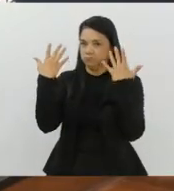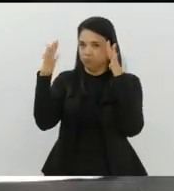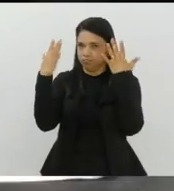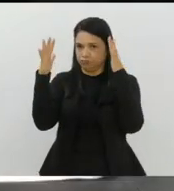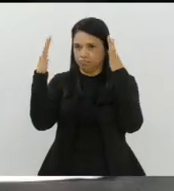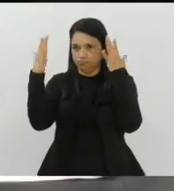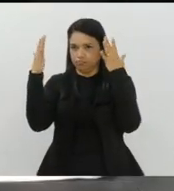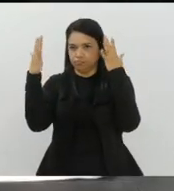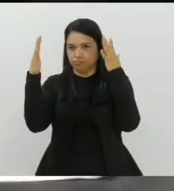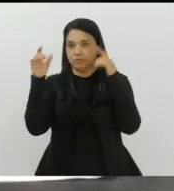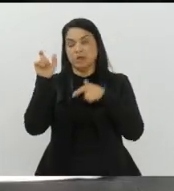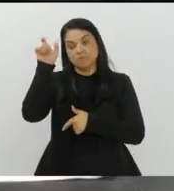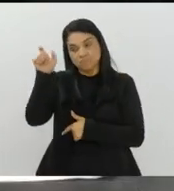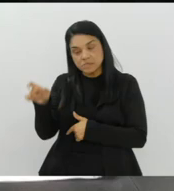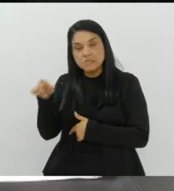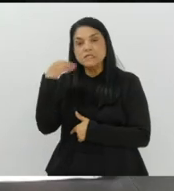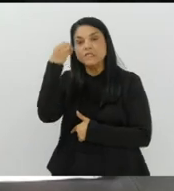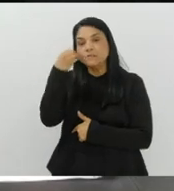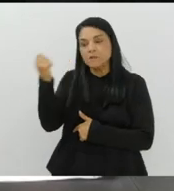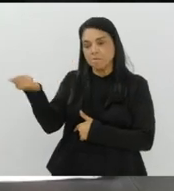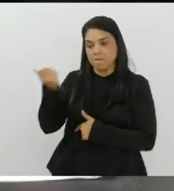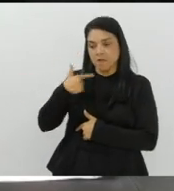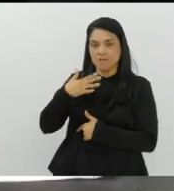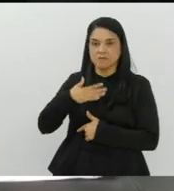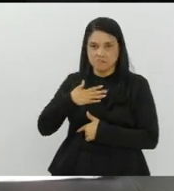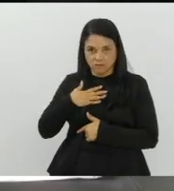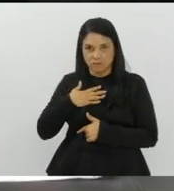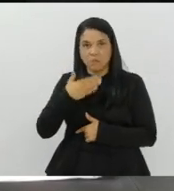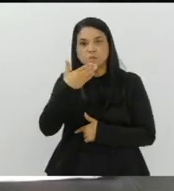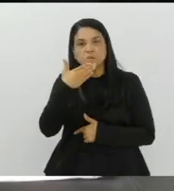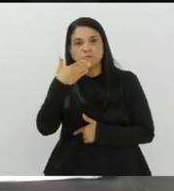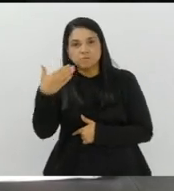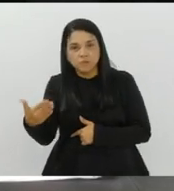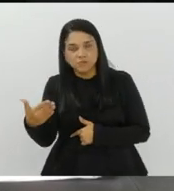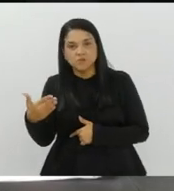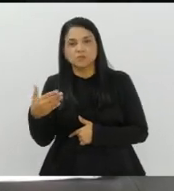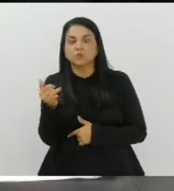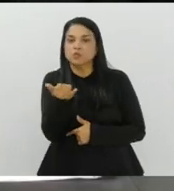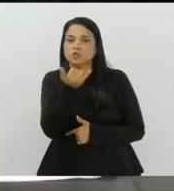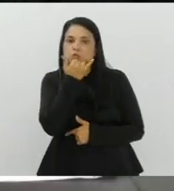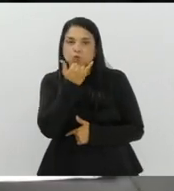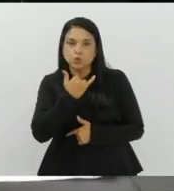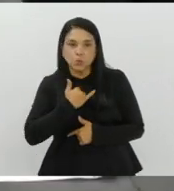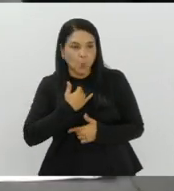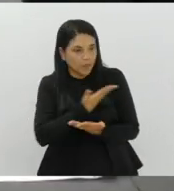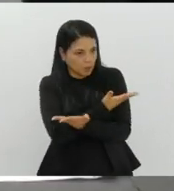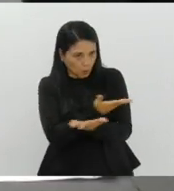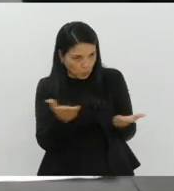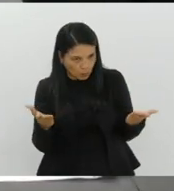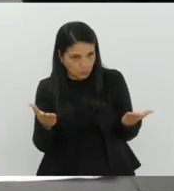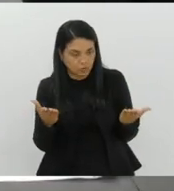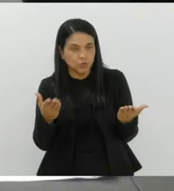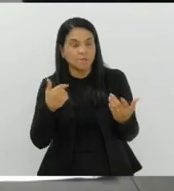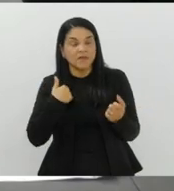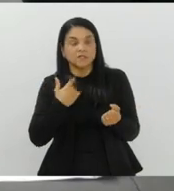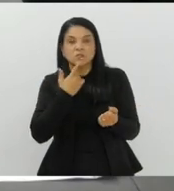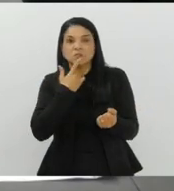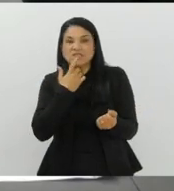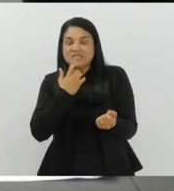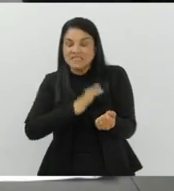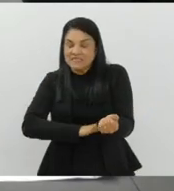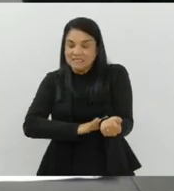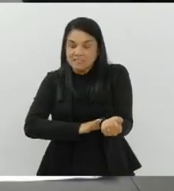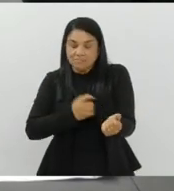E por isso que ela é mais experiente que eu posso dizer, já pedindo muitas desculpas a todos, mas a gente tem sangue na veia,